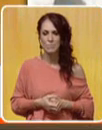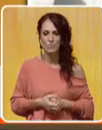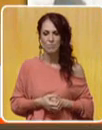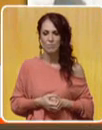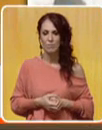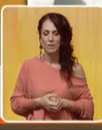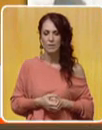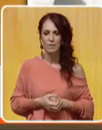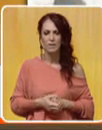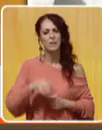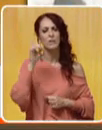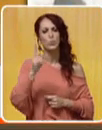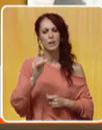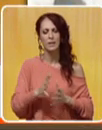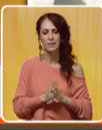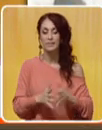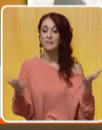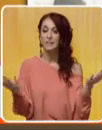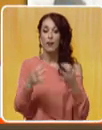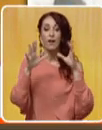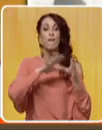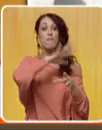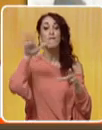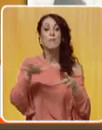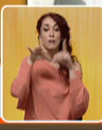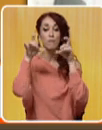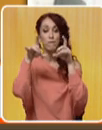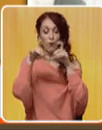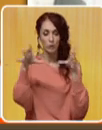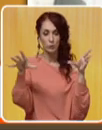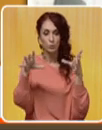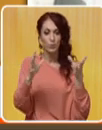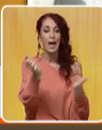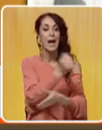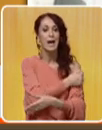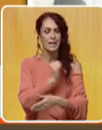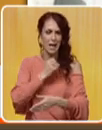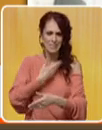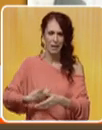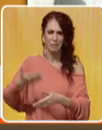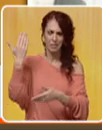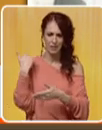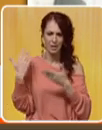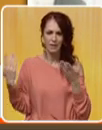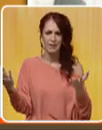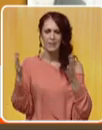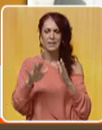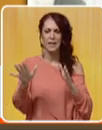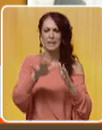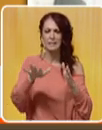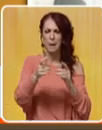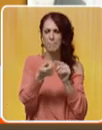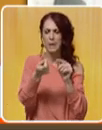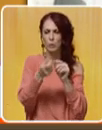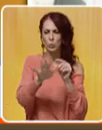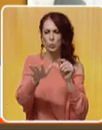próxima e aqui Ora bem isto é uma fotografia de família na casa de de mondariz Balneário que é são umas Termas ao pé